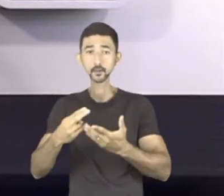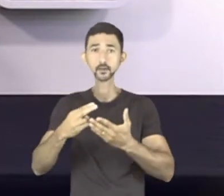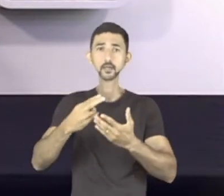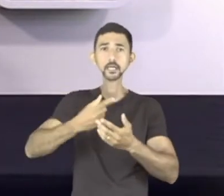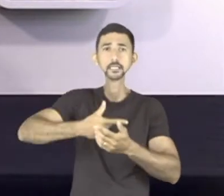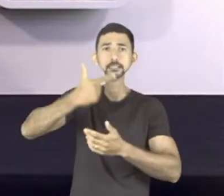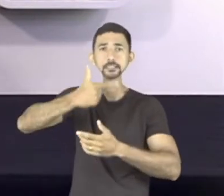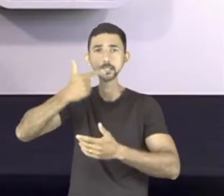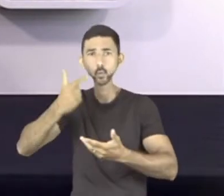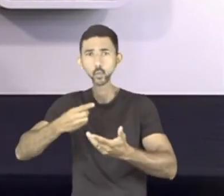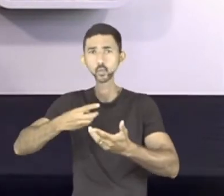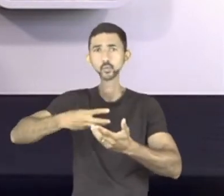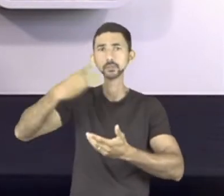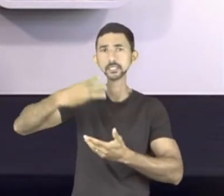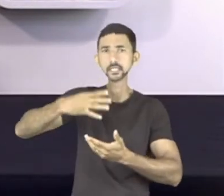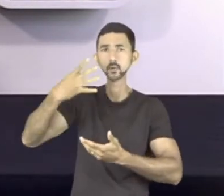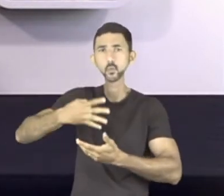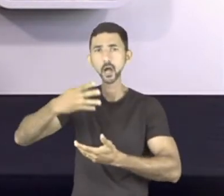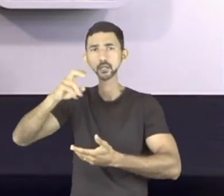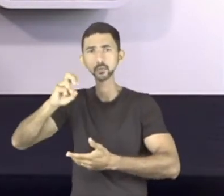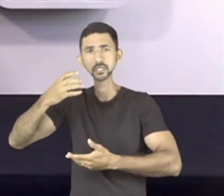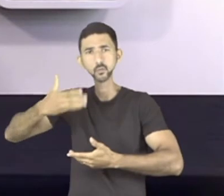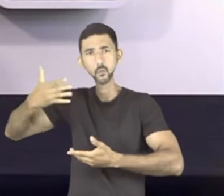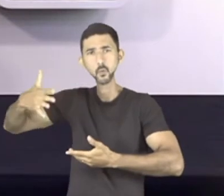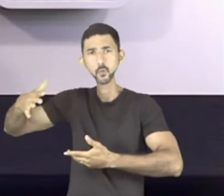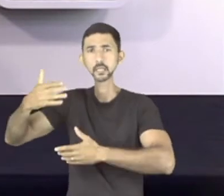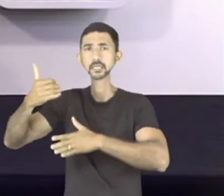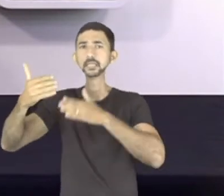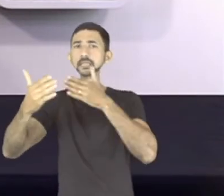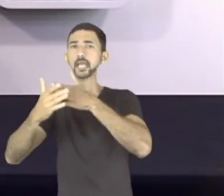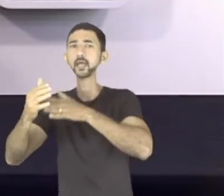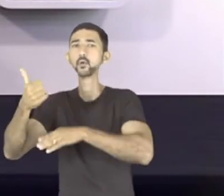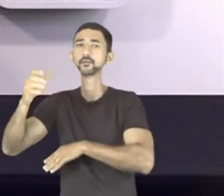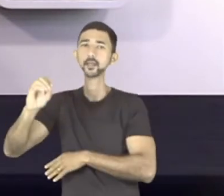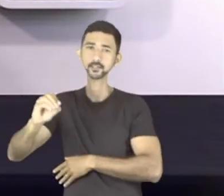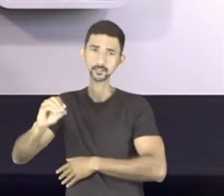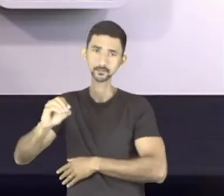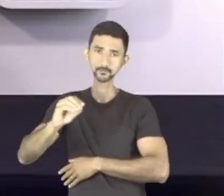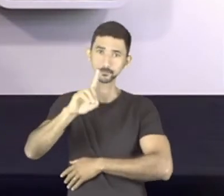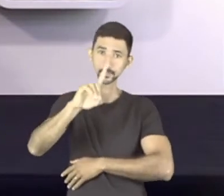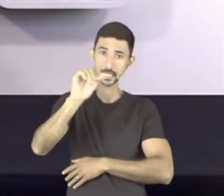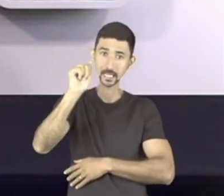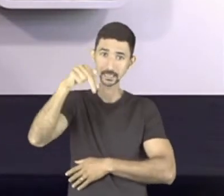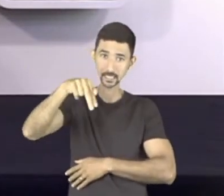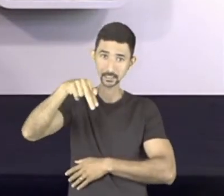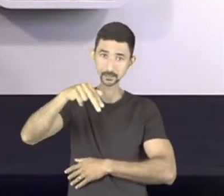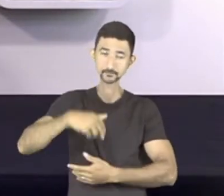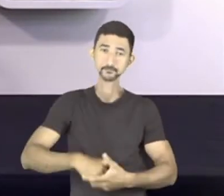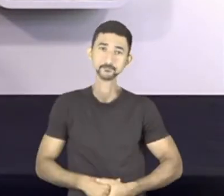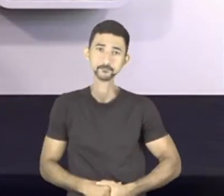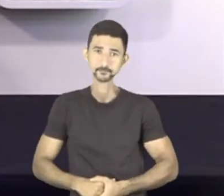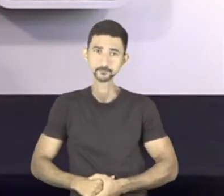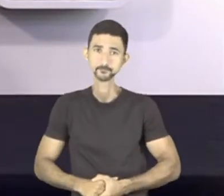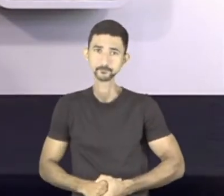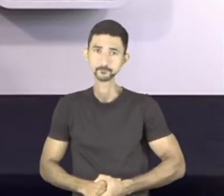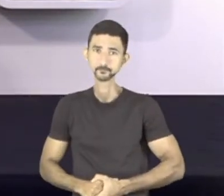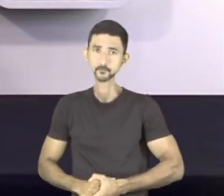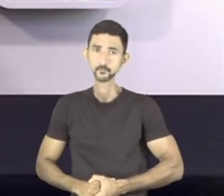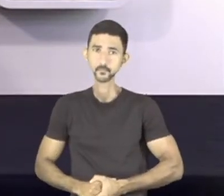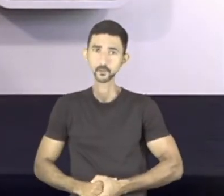dan, terceiro, quarto, quinto e assim sucessivamente até chegar no 10º,